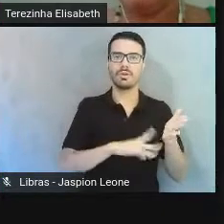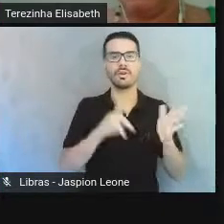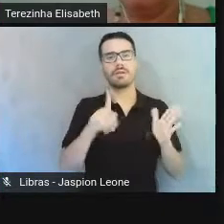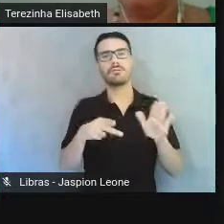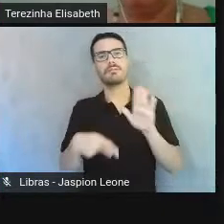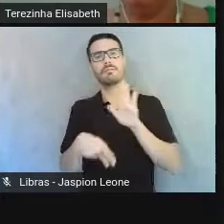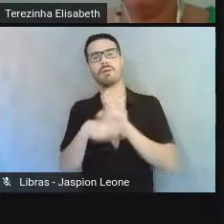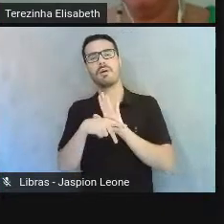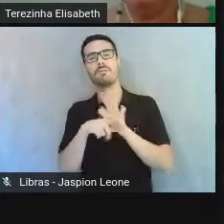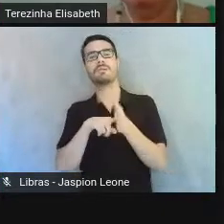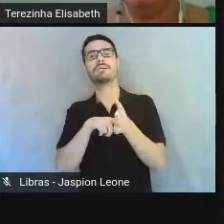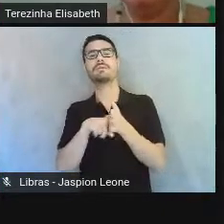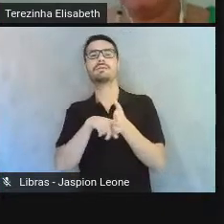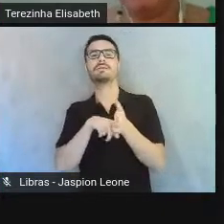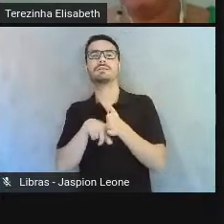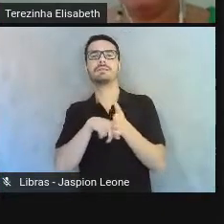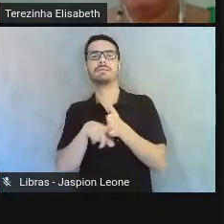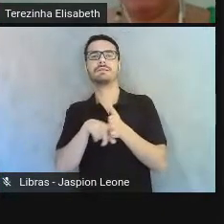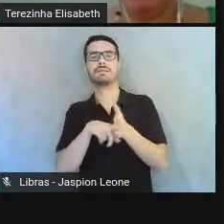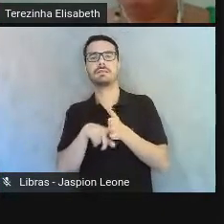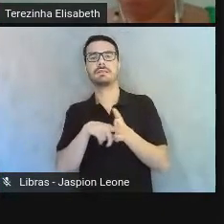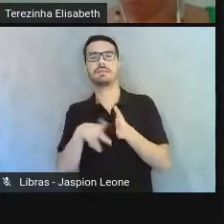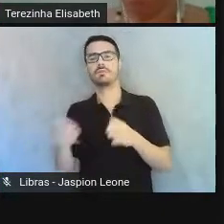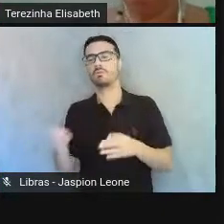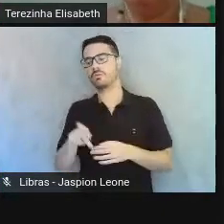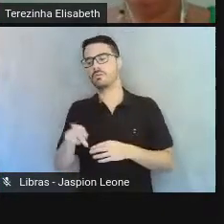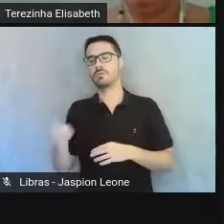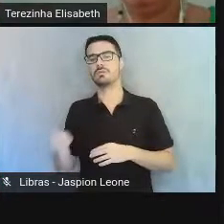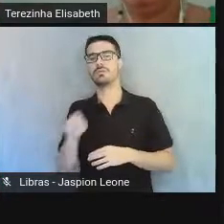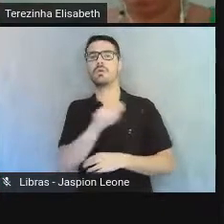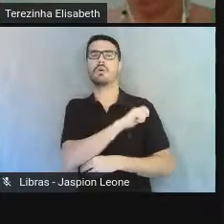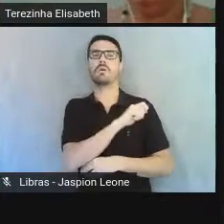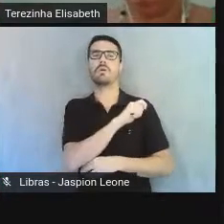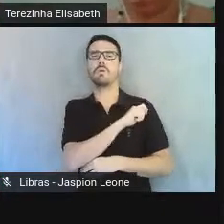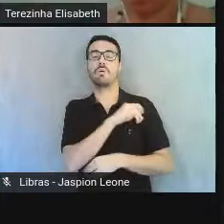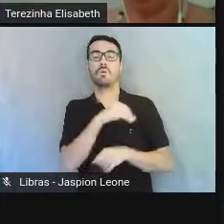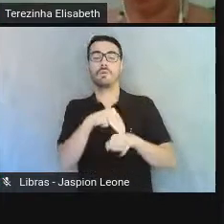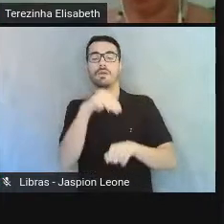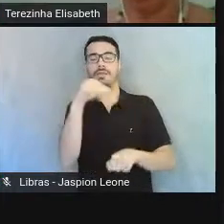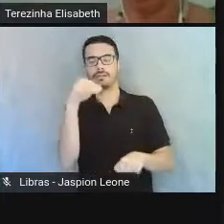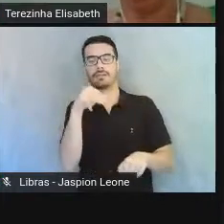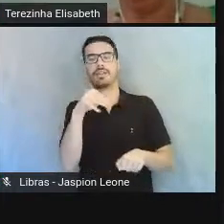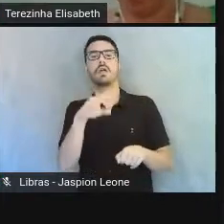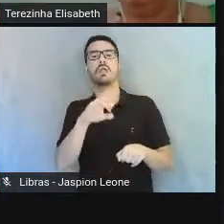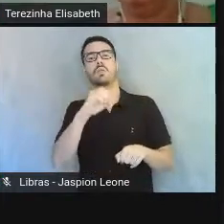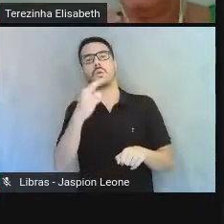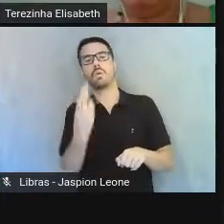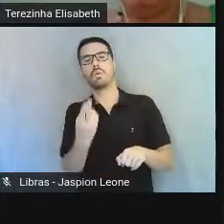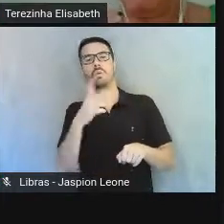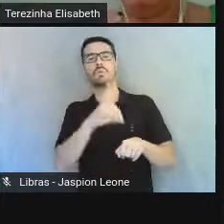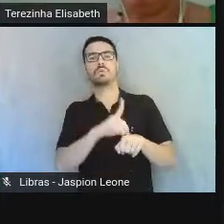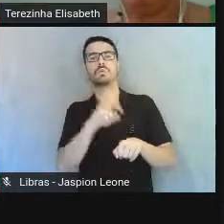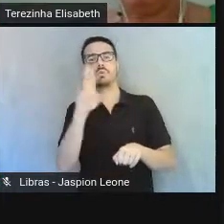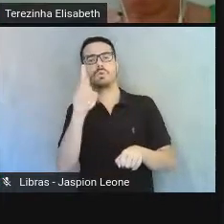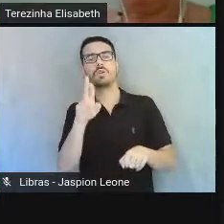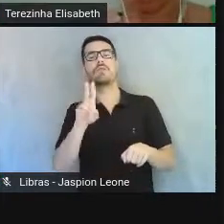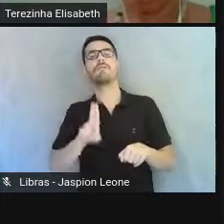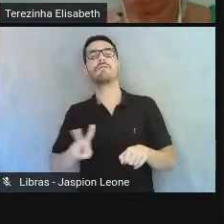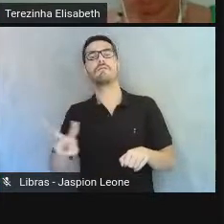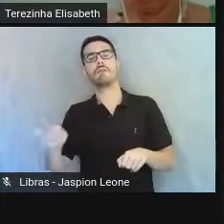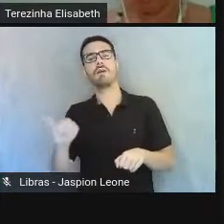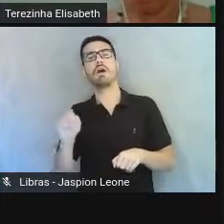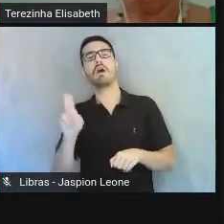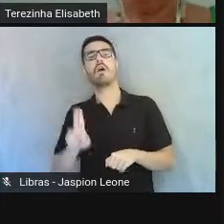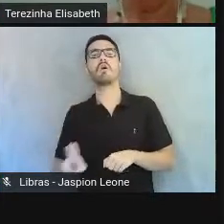o pesquisador, que o docente, que o aluno, mestrando, doutorando, utilizam para fazer com